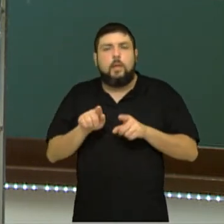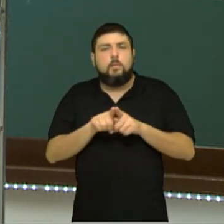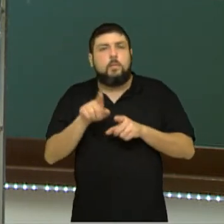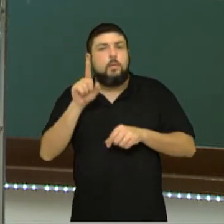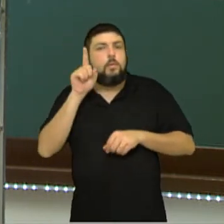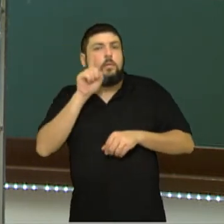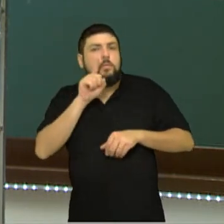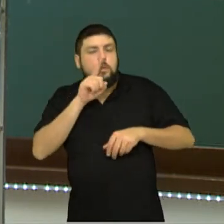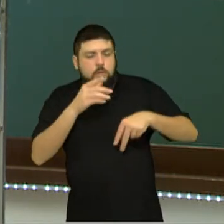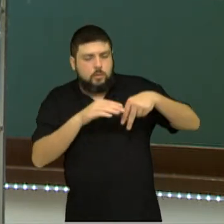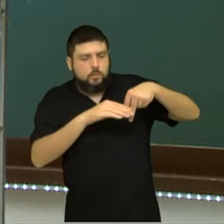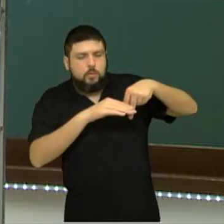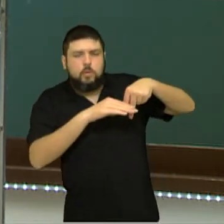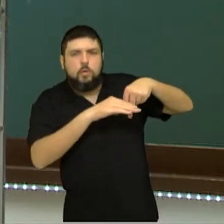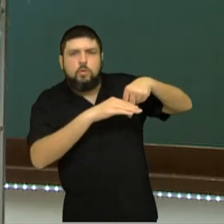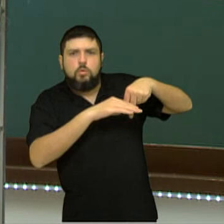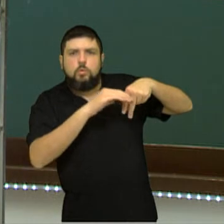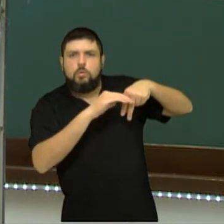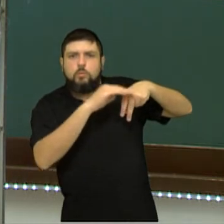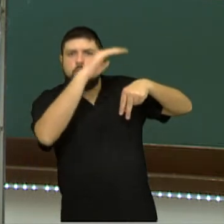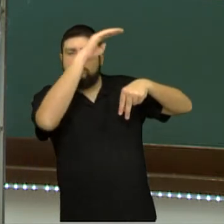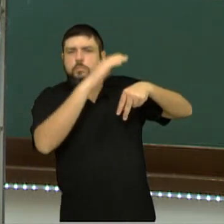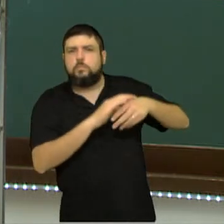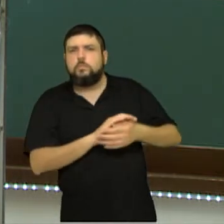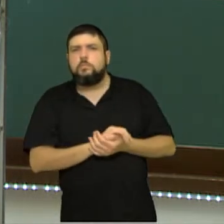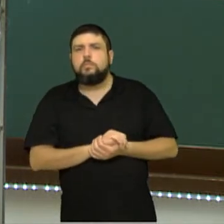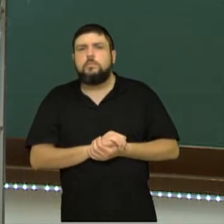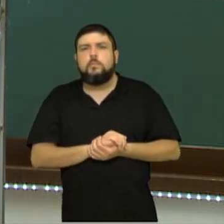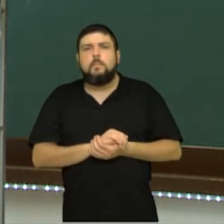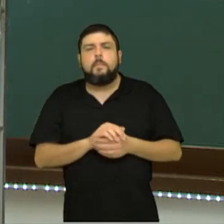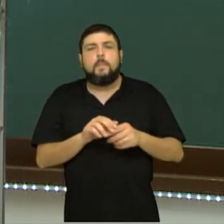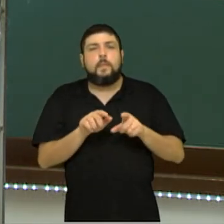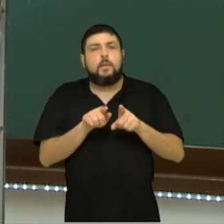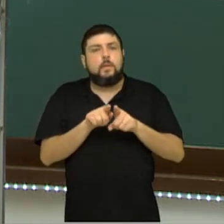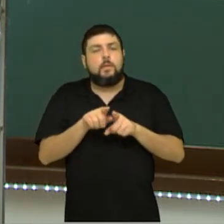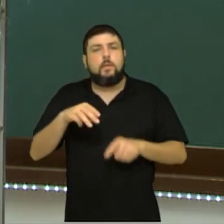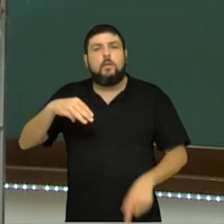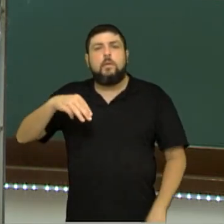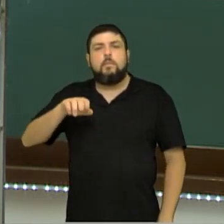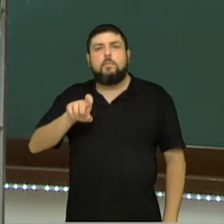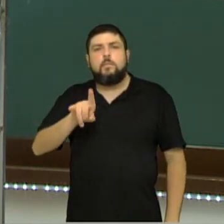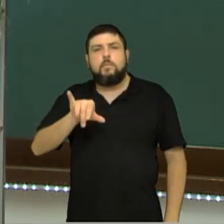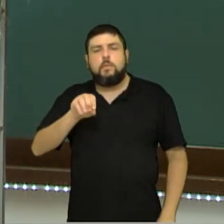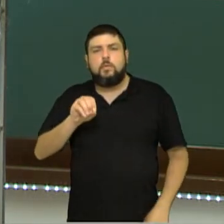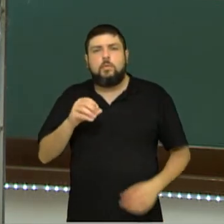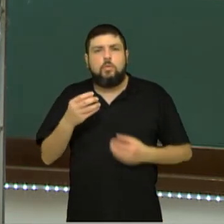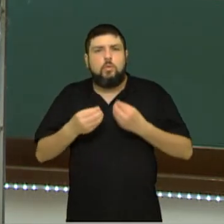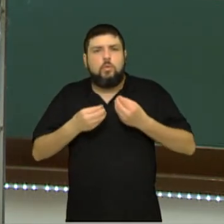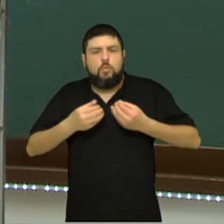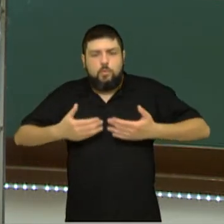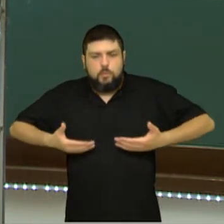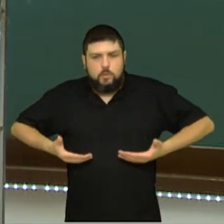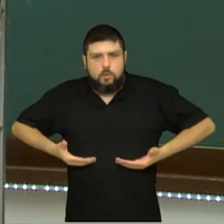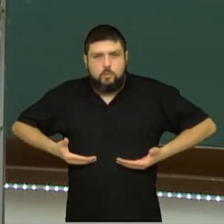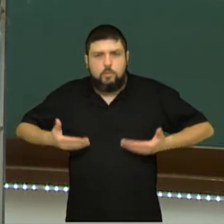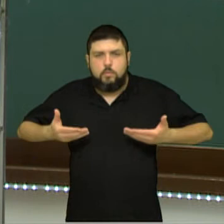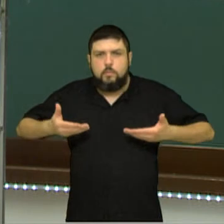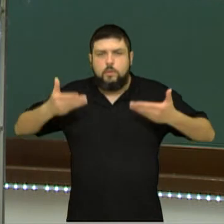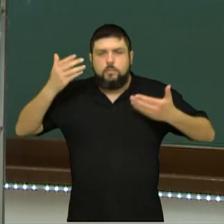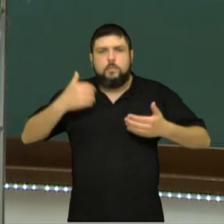até um pouco acima da cabeça, respeitando um pouco de teto. Plano médio, né, a partir da cintura para cima e